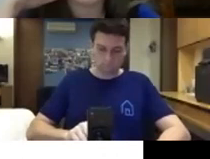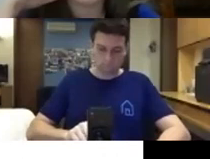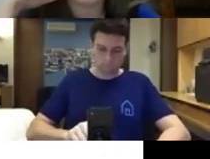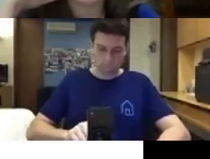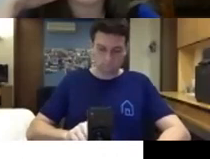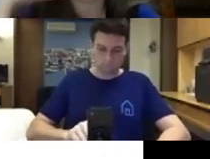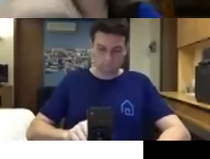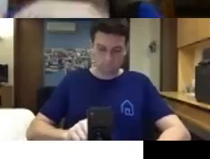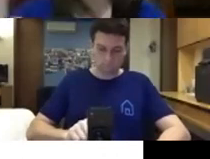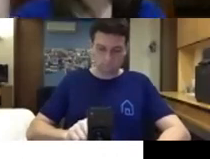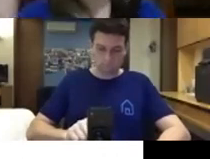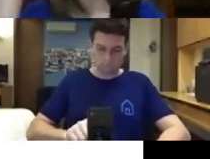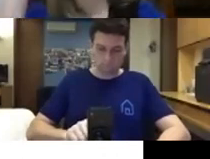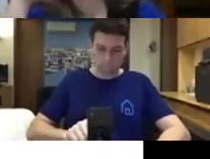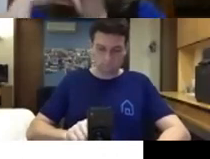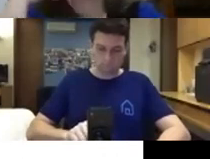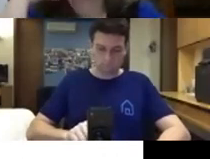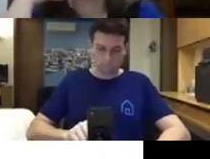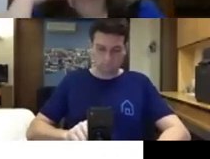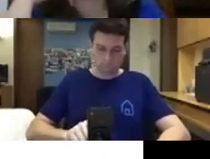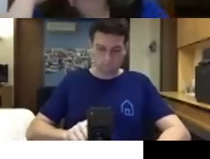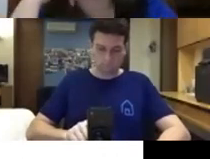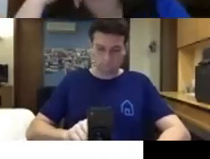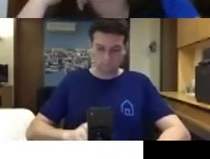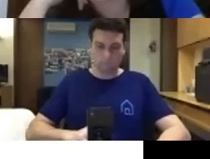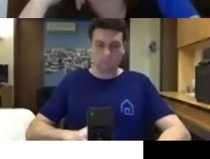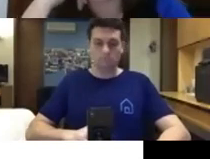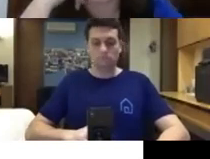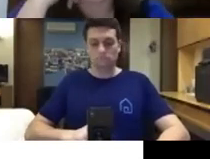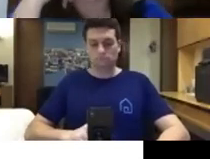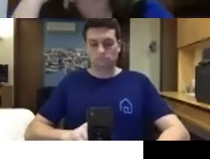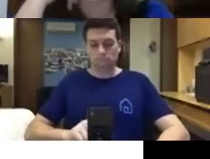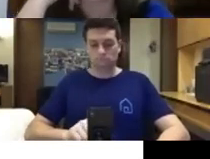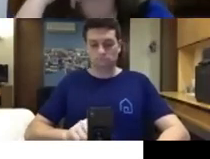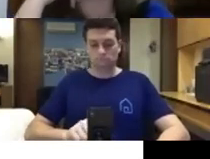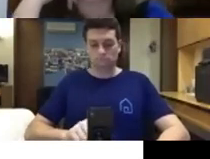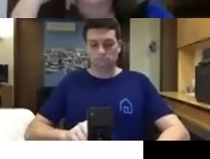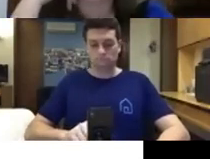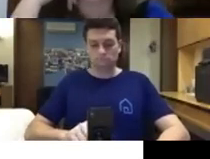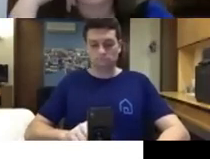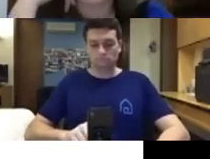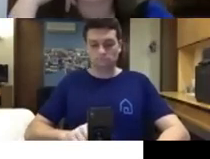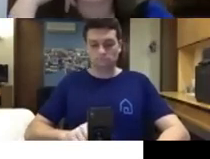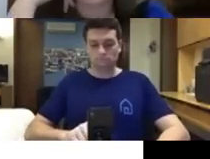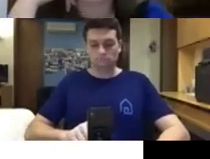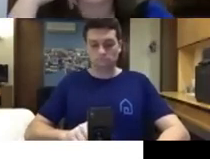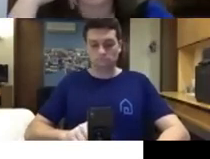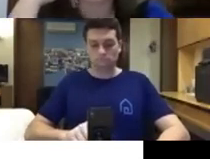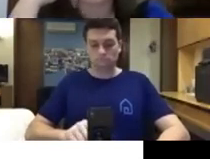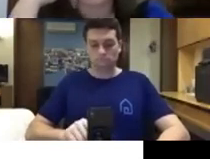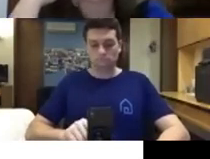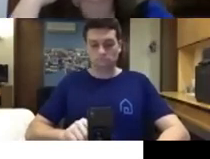Então, eu não posso fazer uma compressão disso aí que vai me dar um resultado totalmente enganoso, totalmente errado,